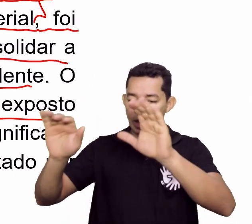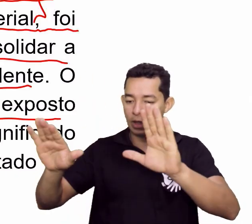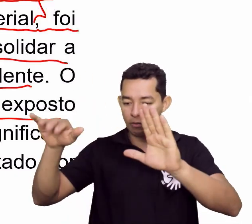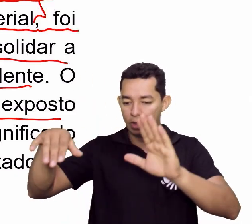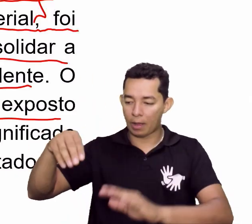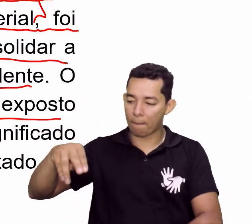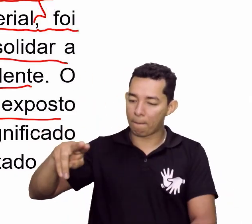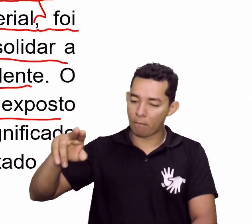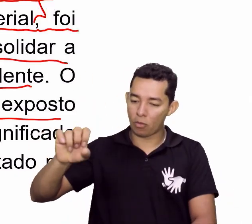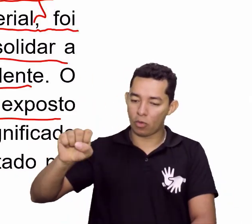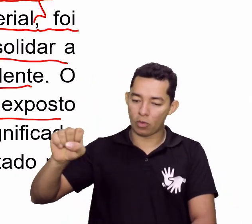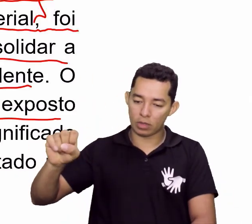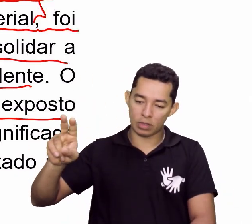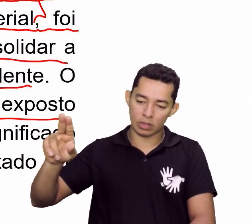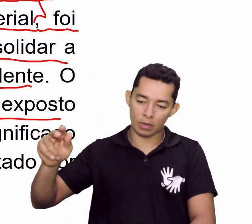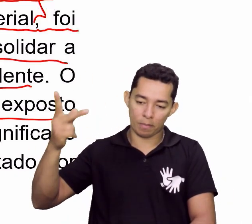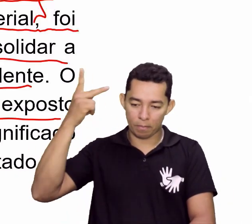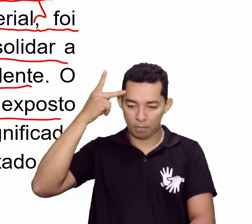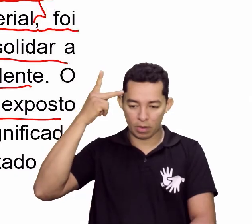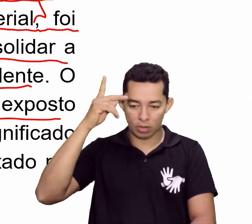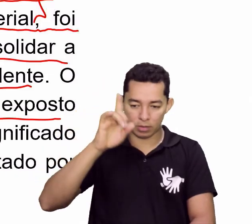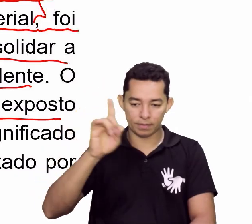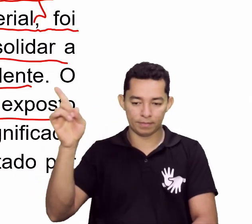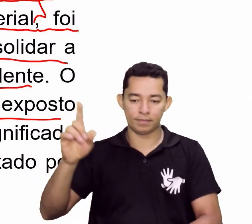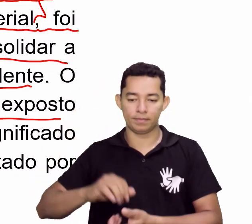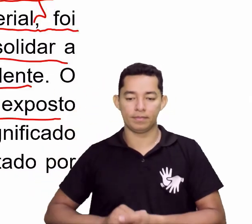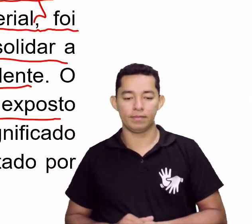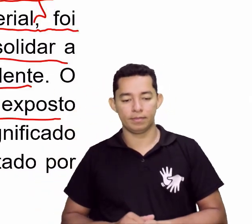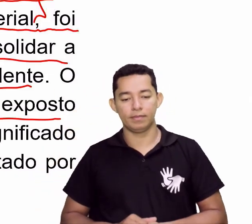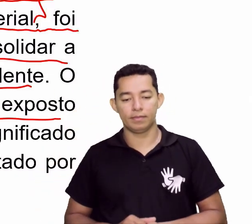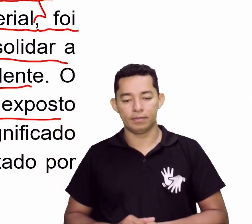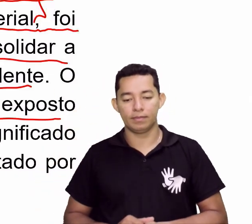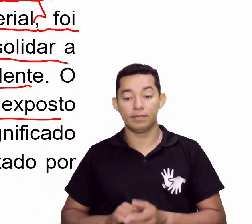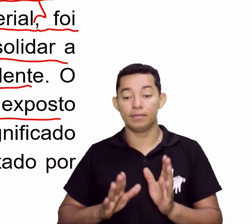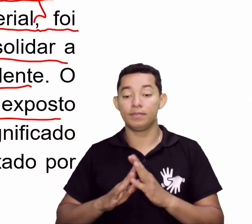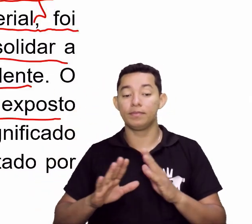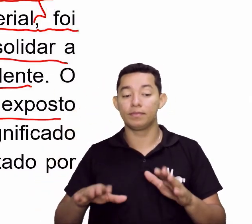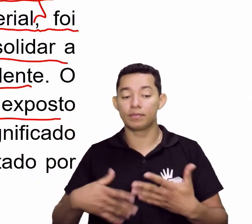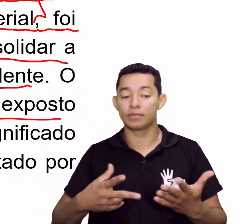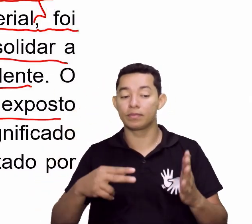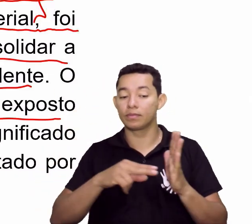Museu Paulista, em São Paulo. Qual?